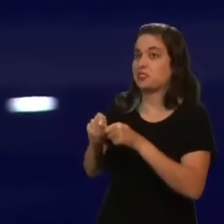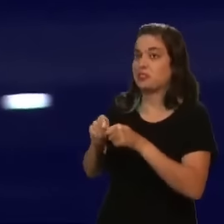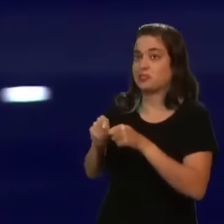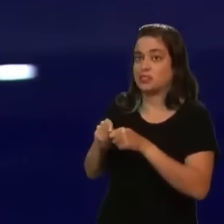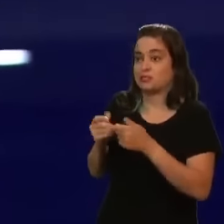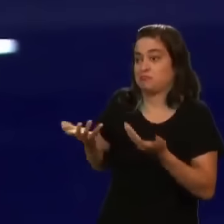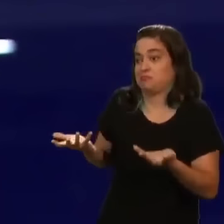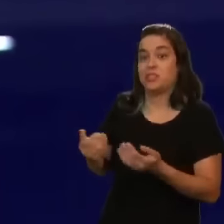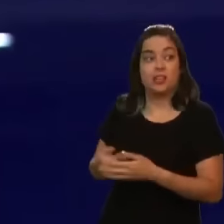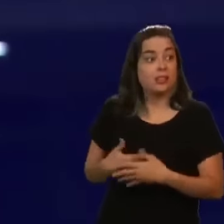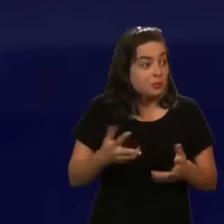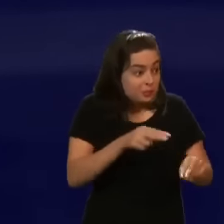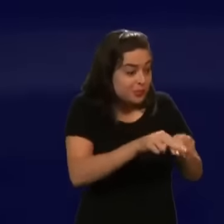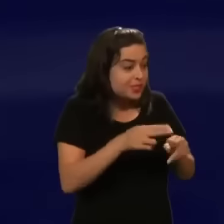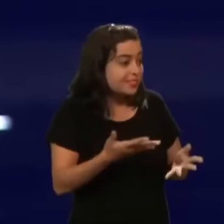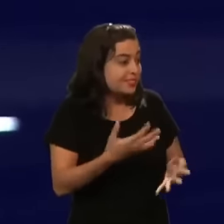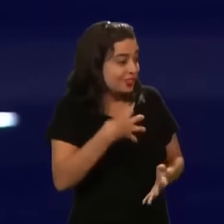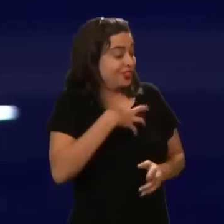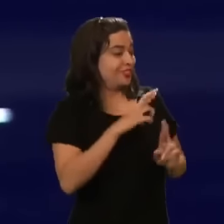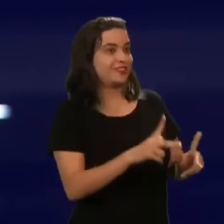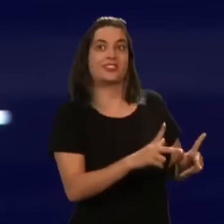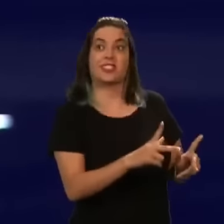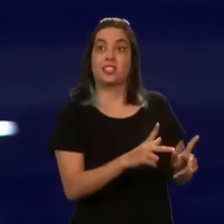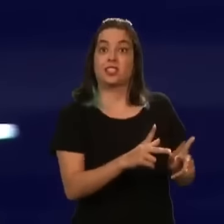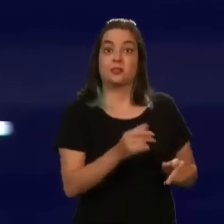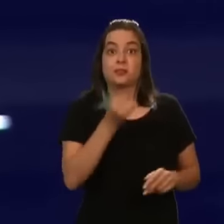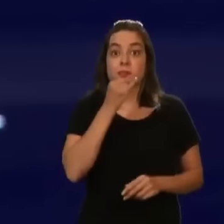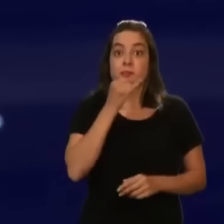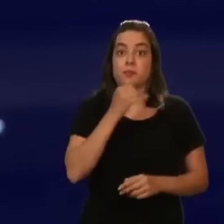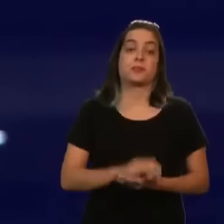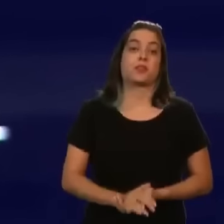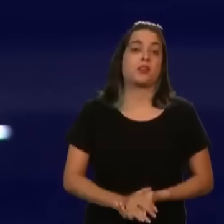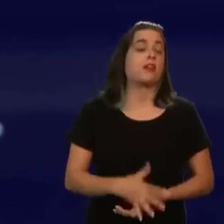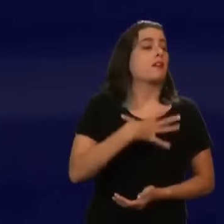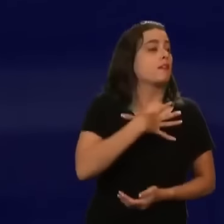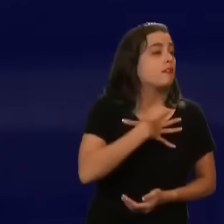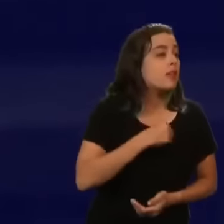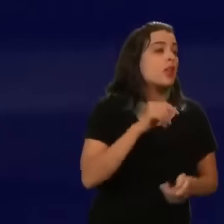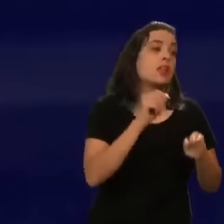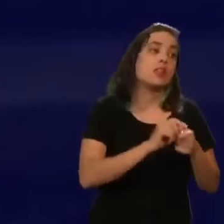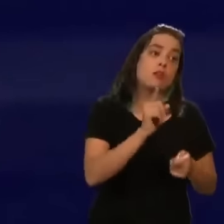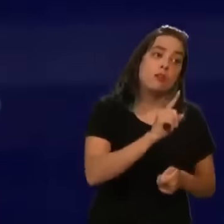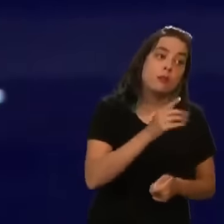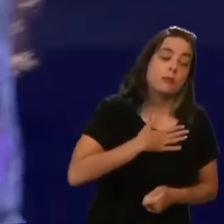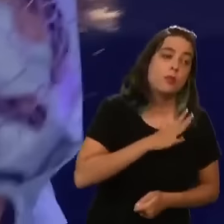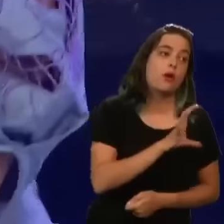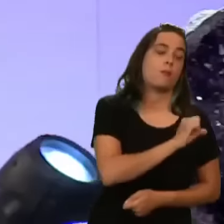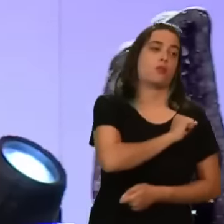fez. Né? Benjamim, não faça isso, amor.